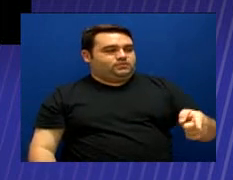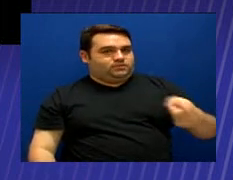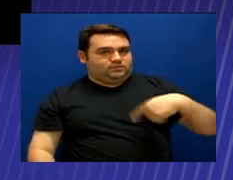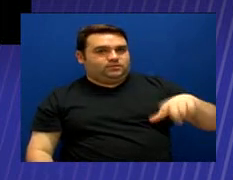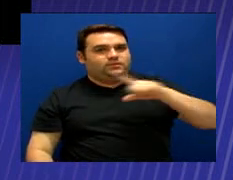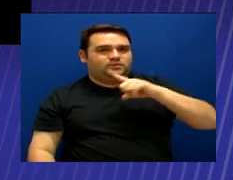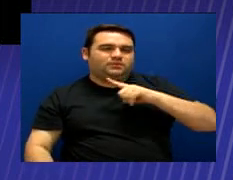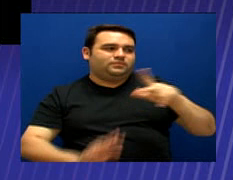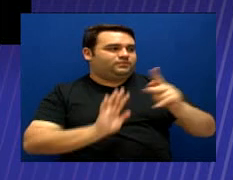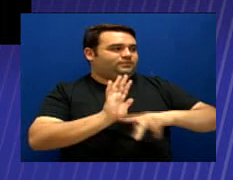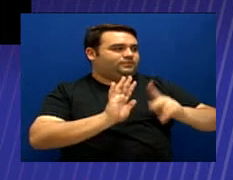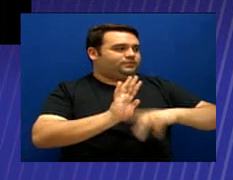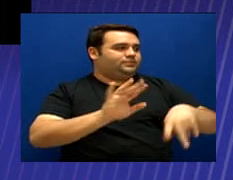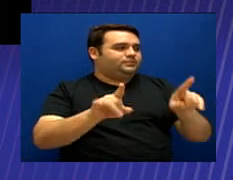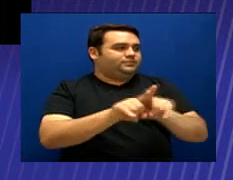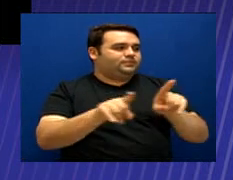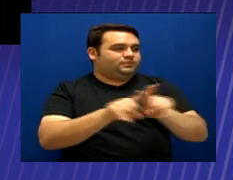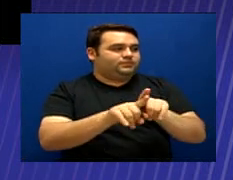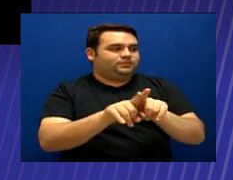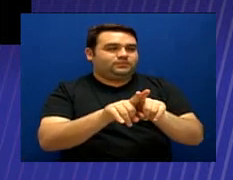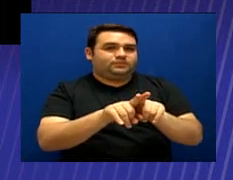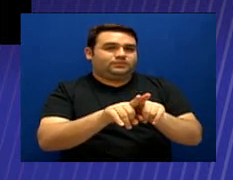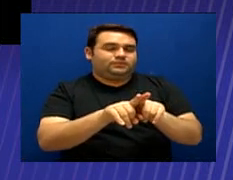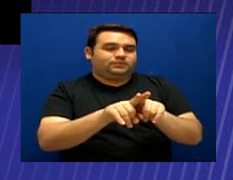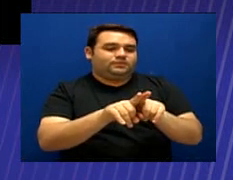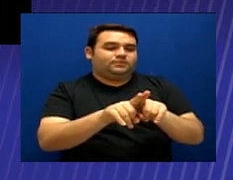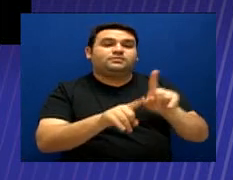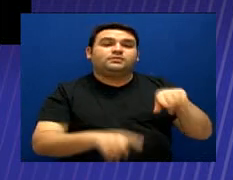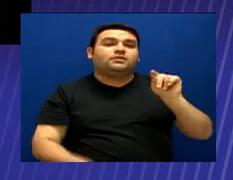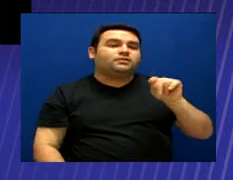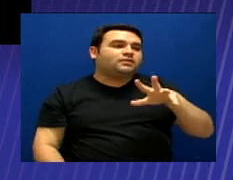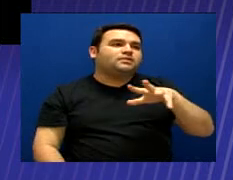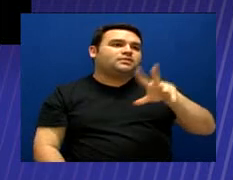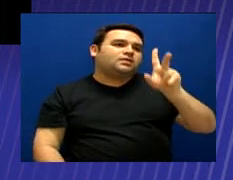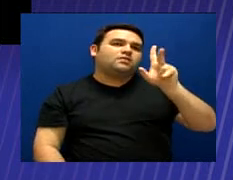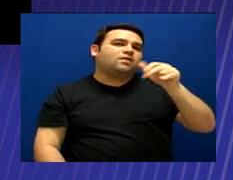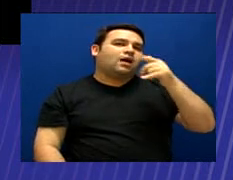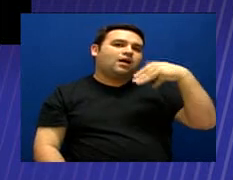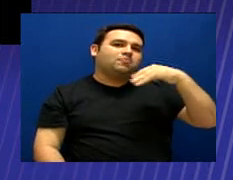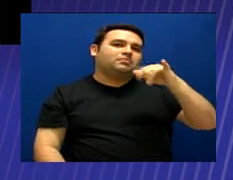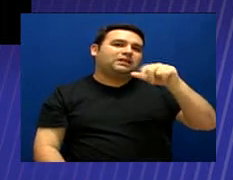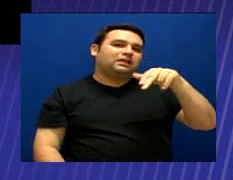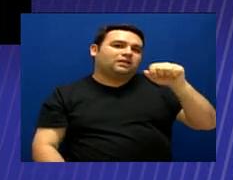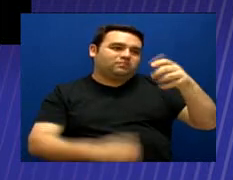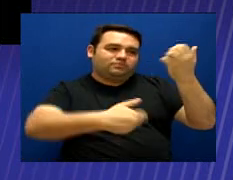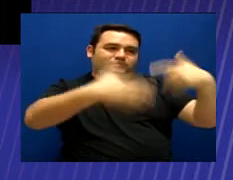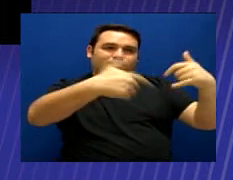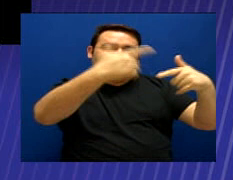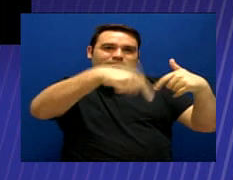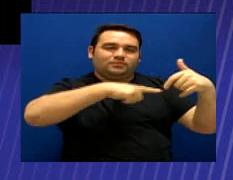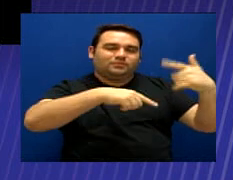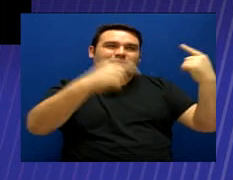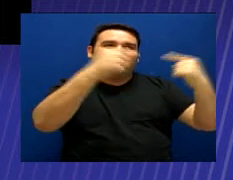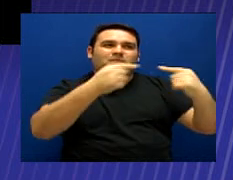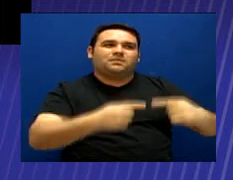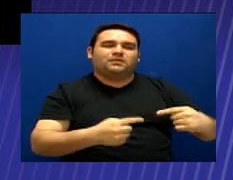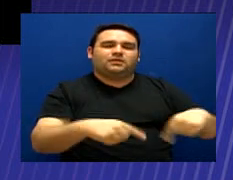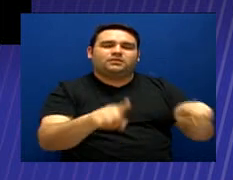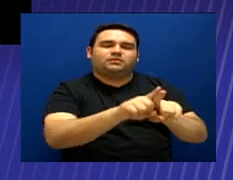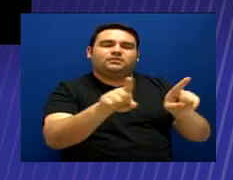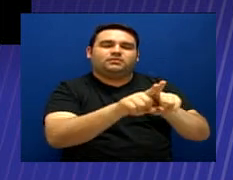dos nossos projetos também seria, os quais que a Milena abordará com mais propriedade, seria a implantação